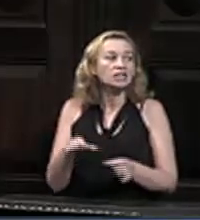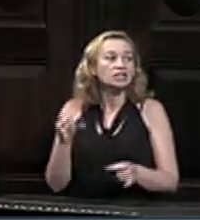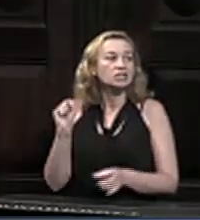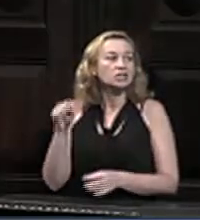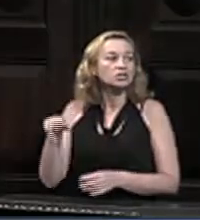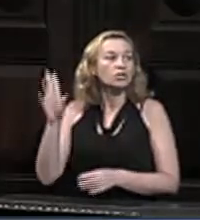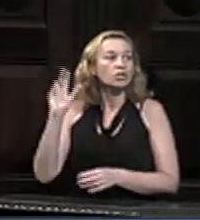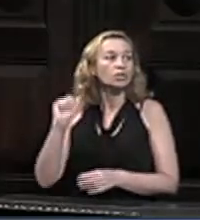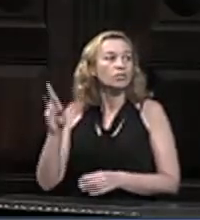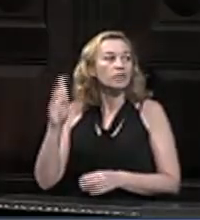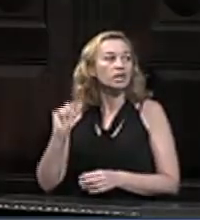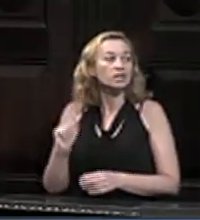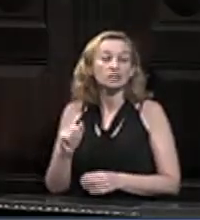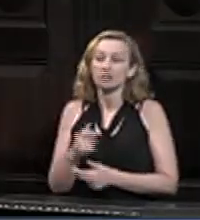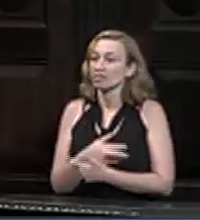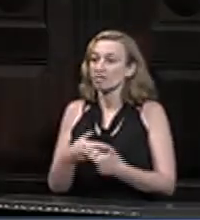Aliás,